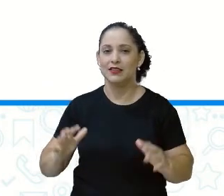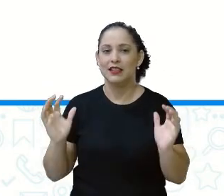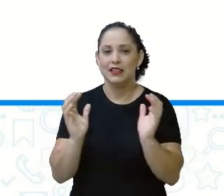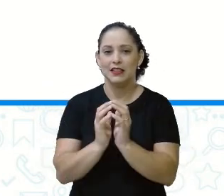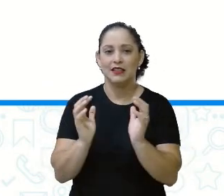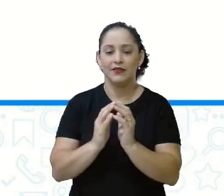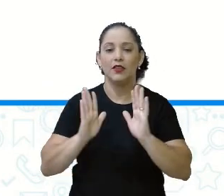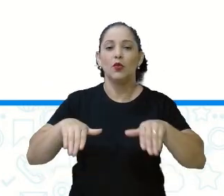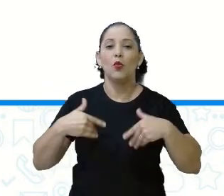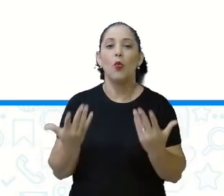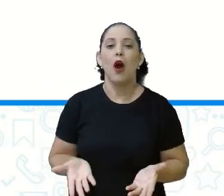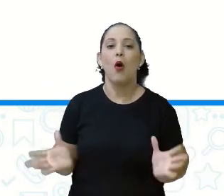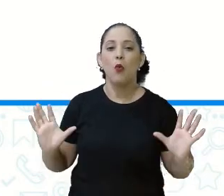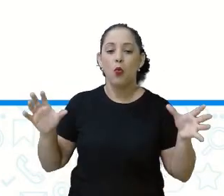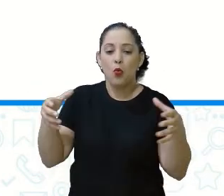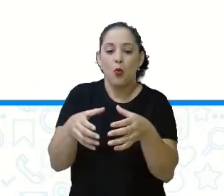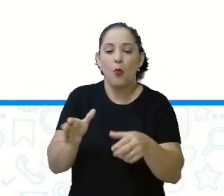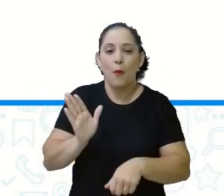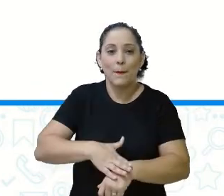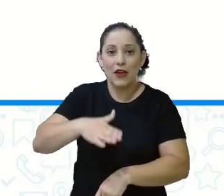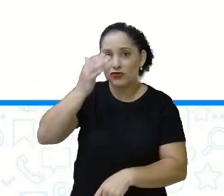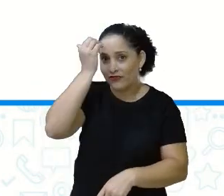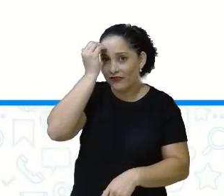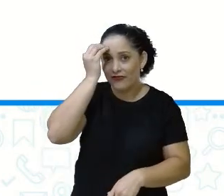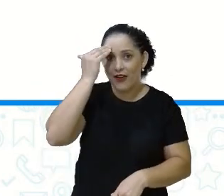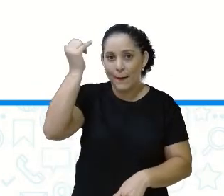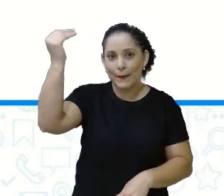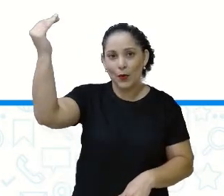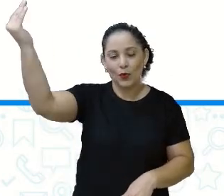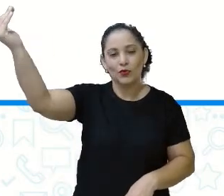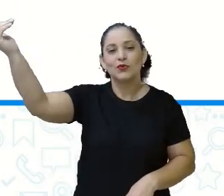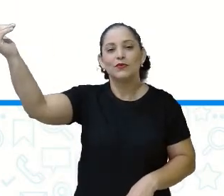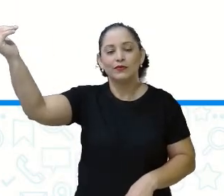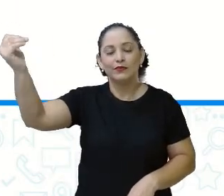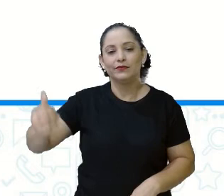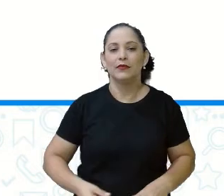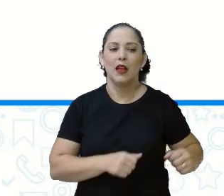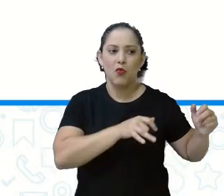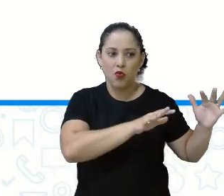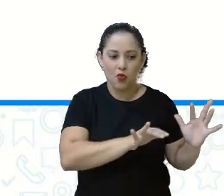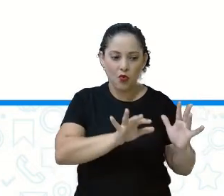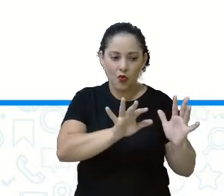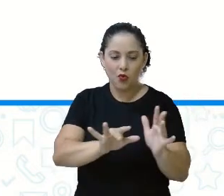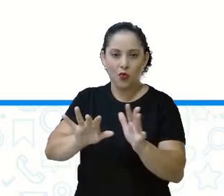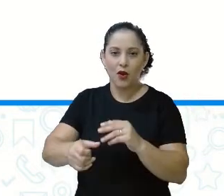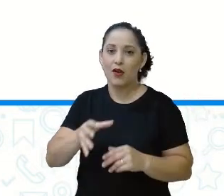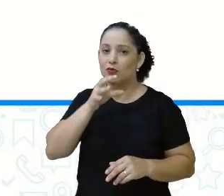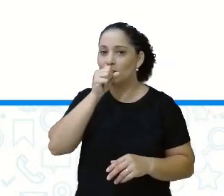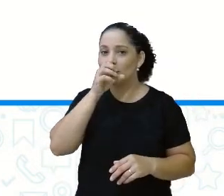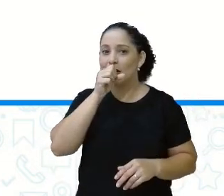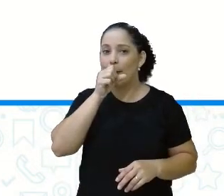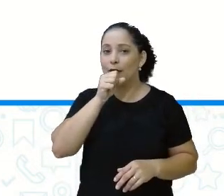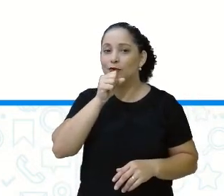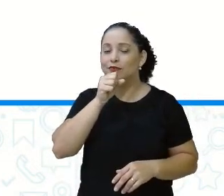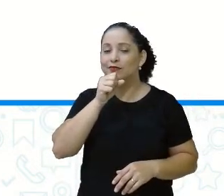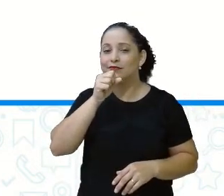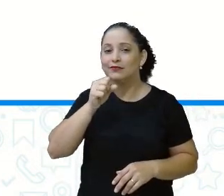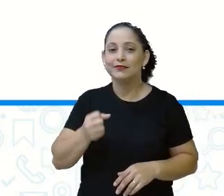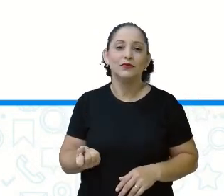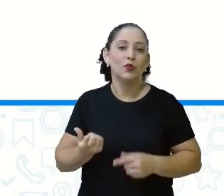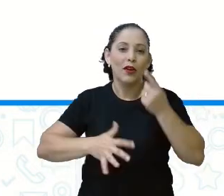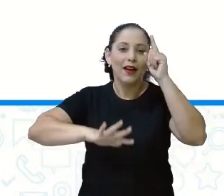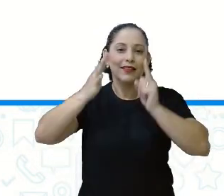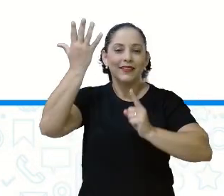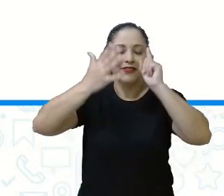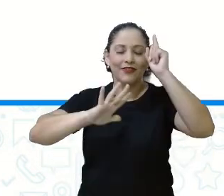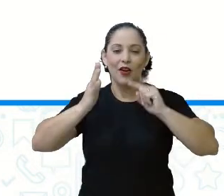bloco mais famoso que desfila na cidade no sábado de Zé Pereira? Eita! Isso aí, professora,